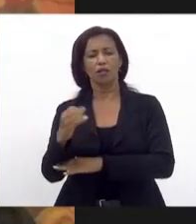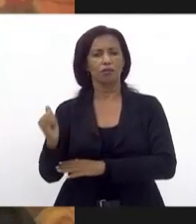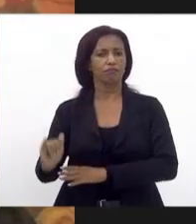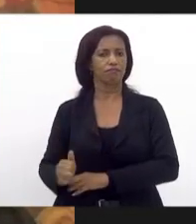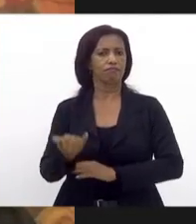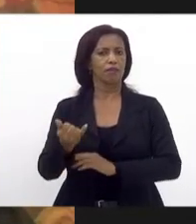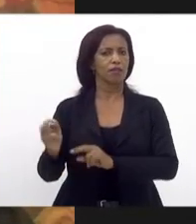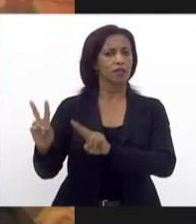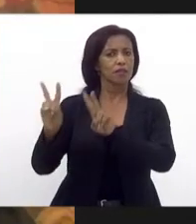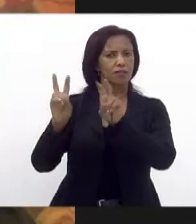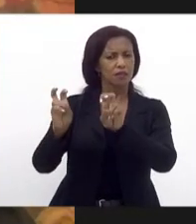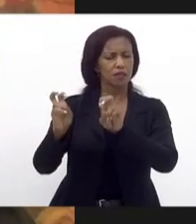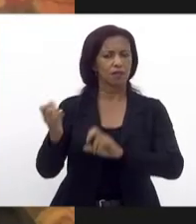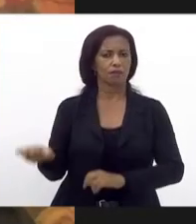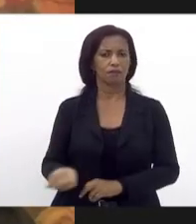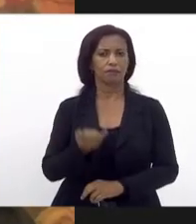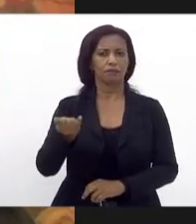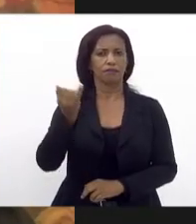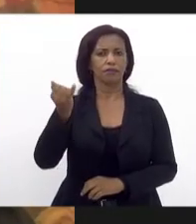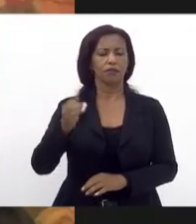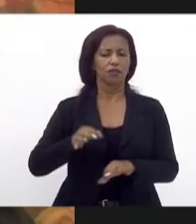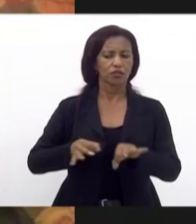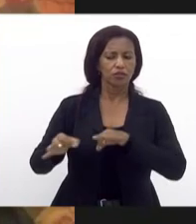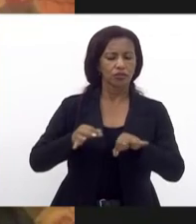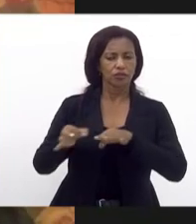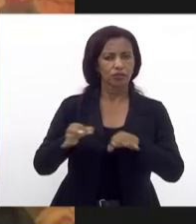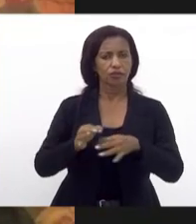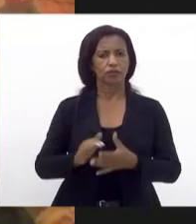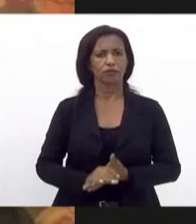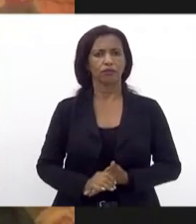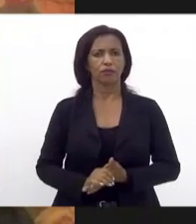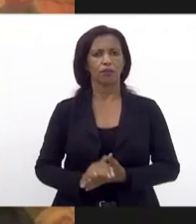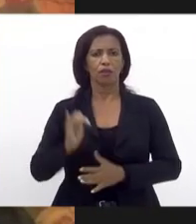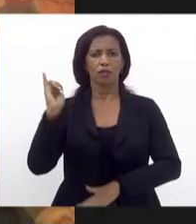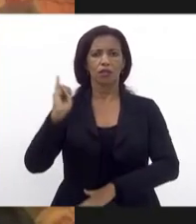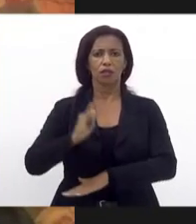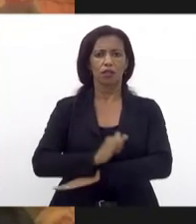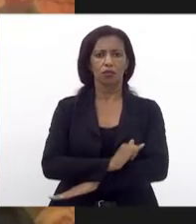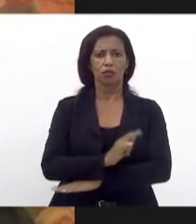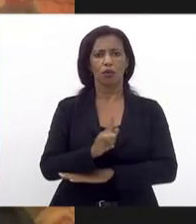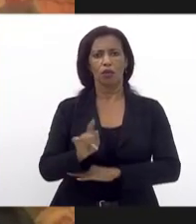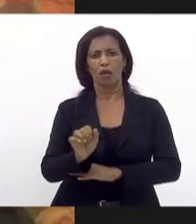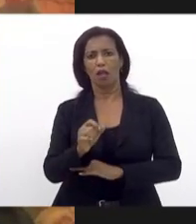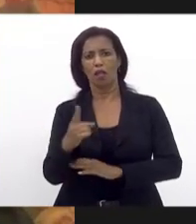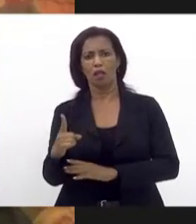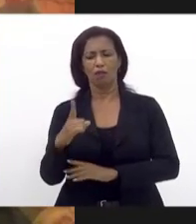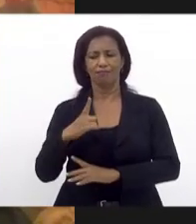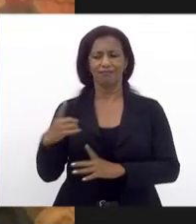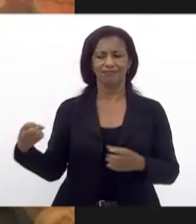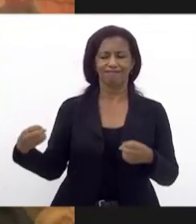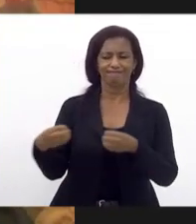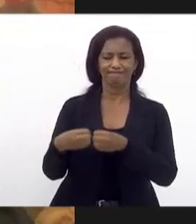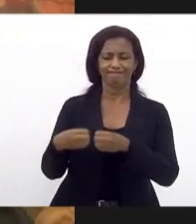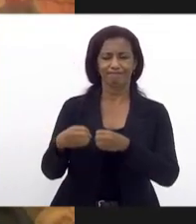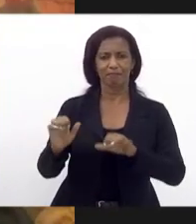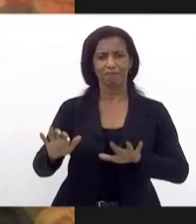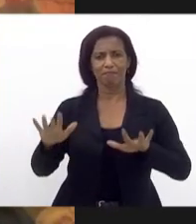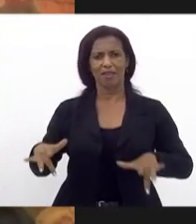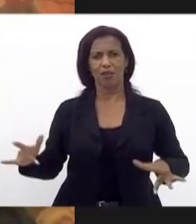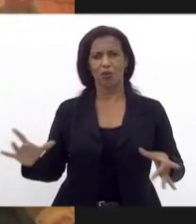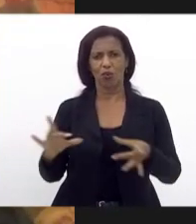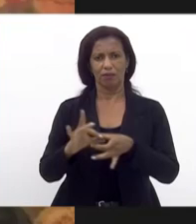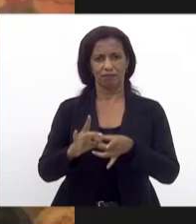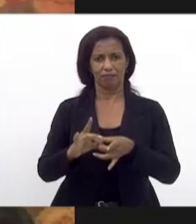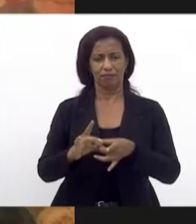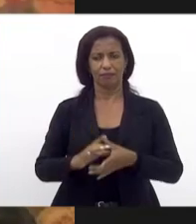esse tema aí é fundamental e, de alguma maneira, Santos Dumont e Galeão, eles têm que estar muito bem